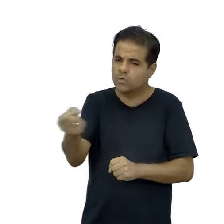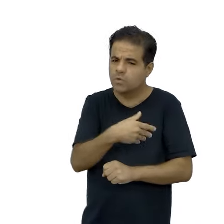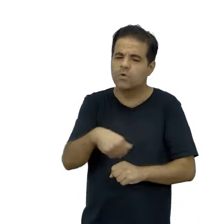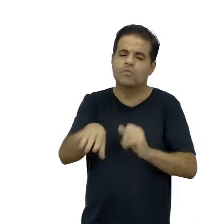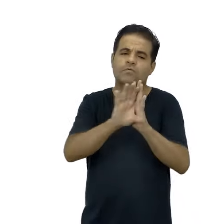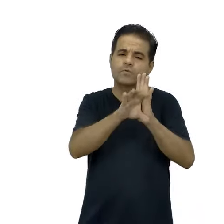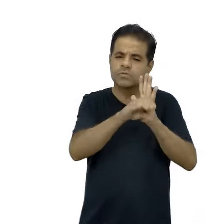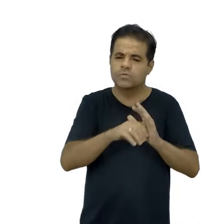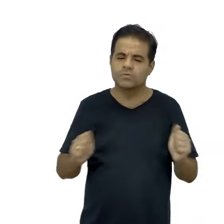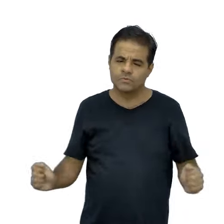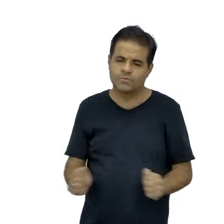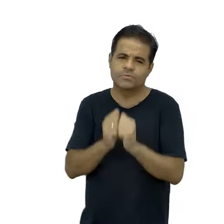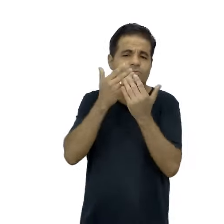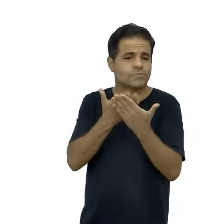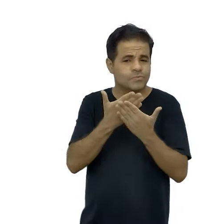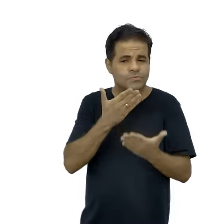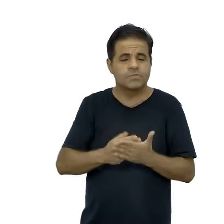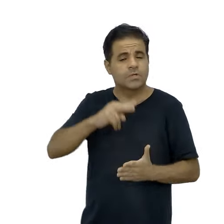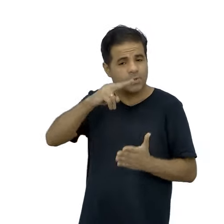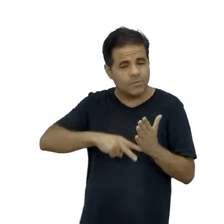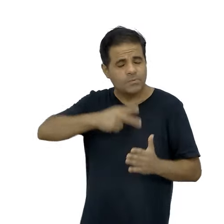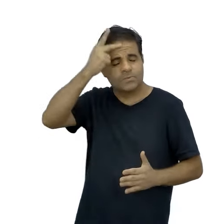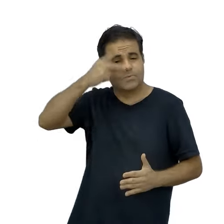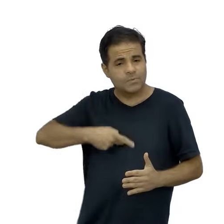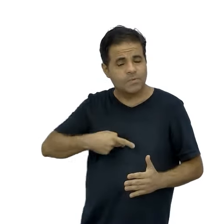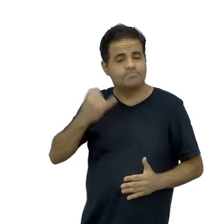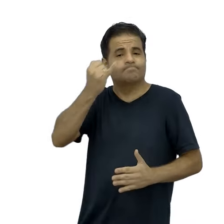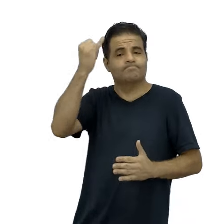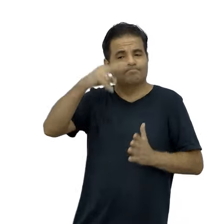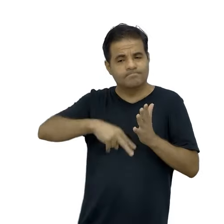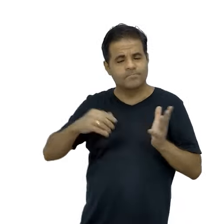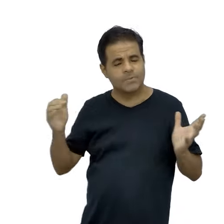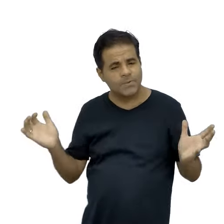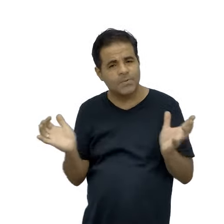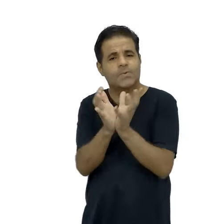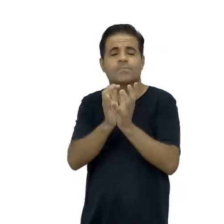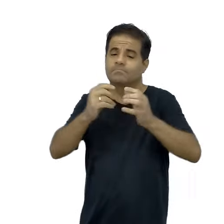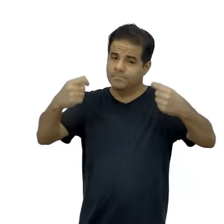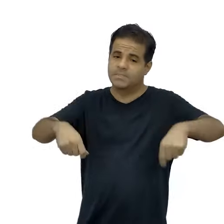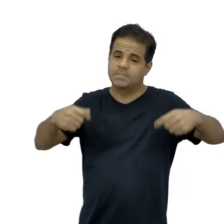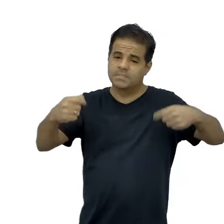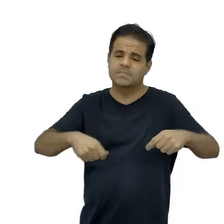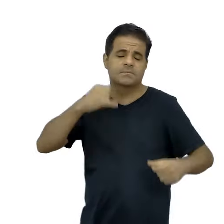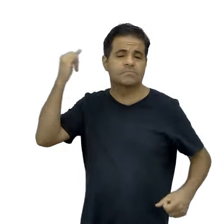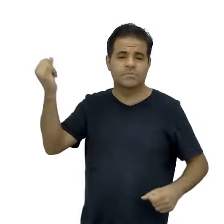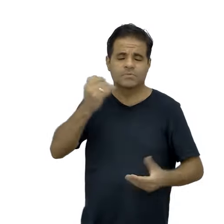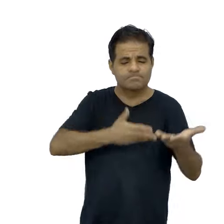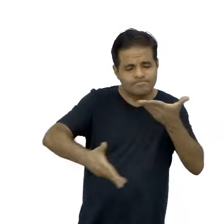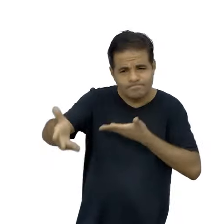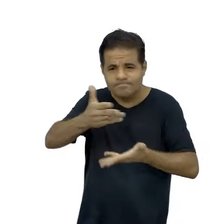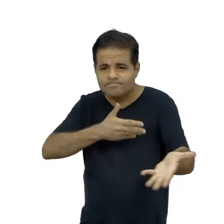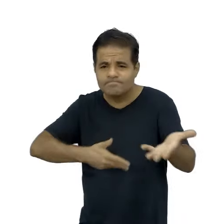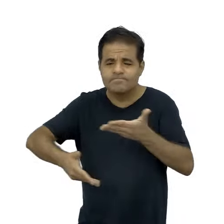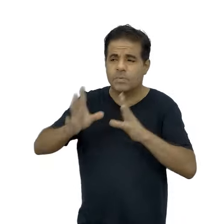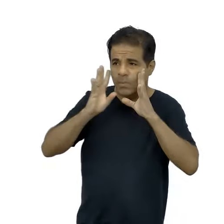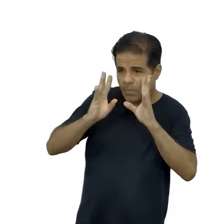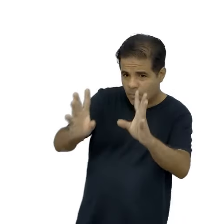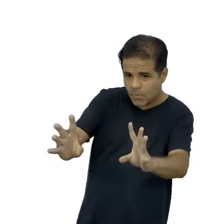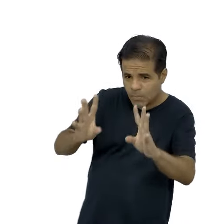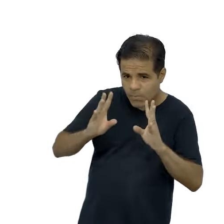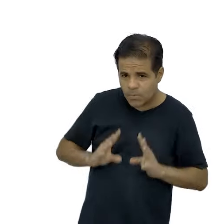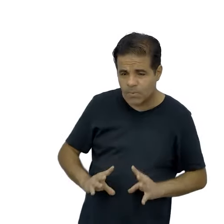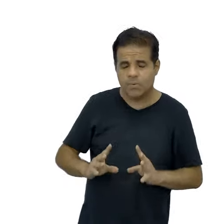esses estudantes, a leitura individual, a importância dessa leitura em grupo, né? A importância dessa interação, dessa escutativa